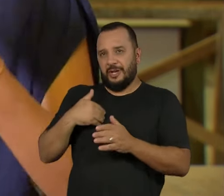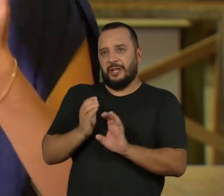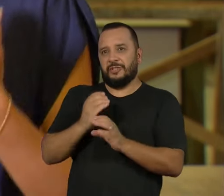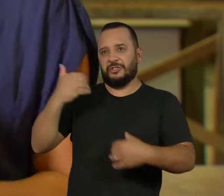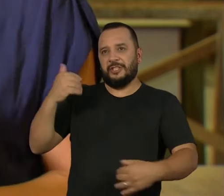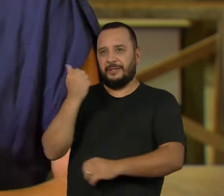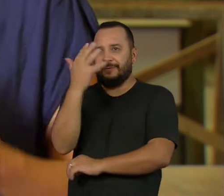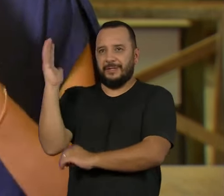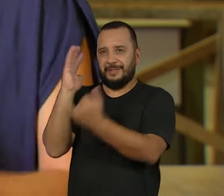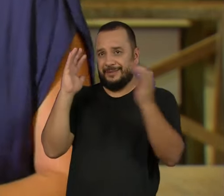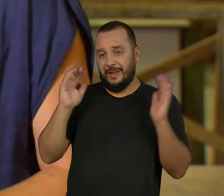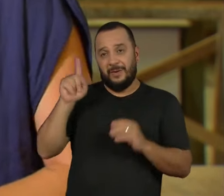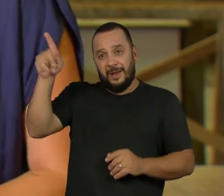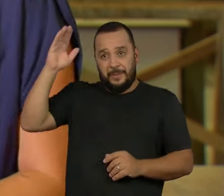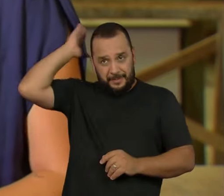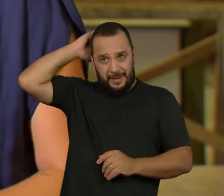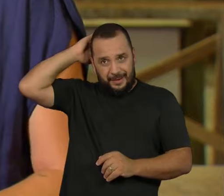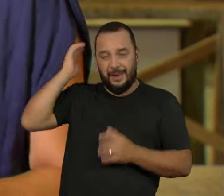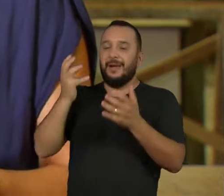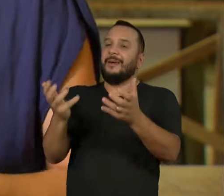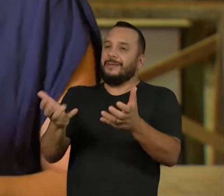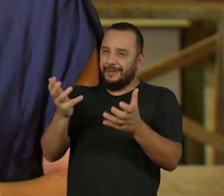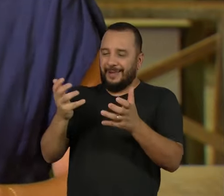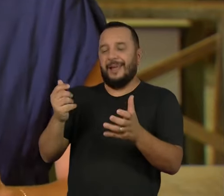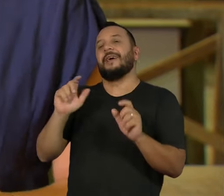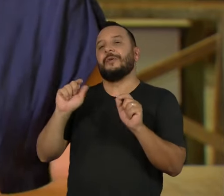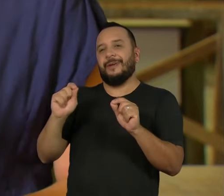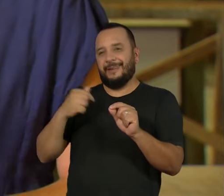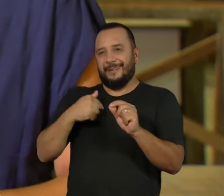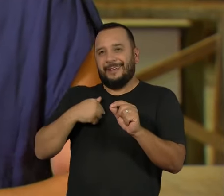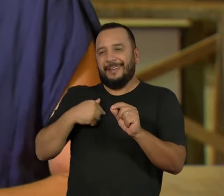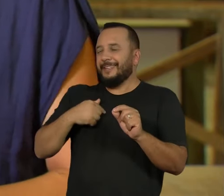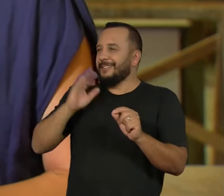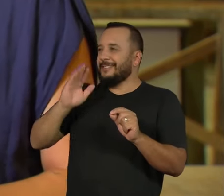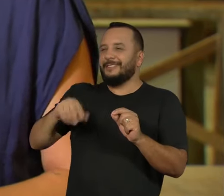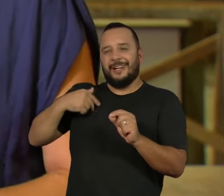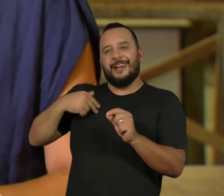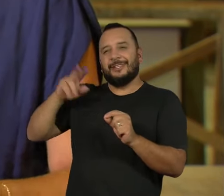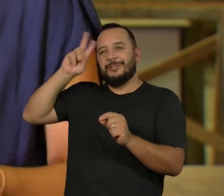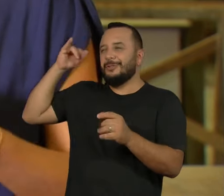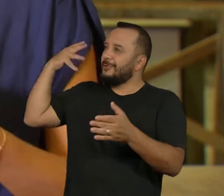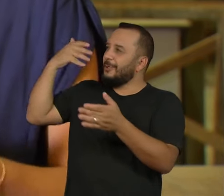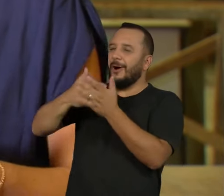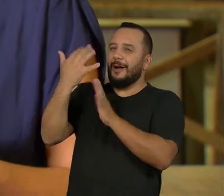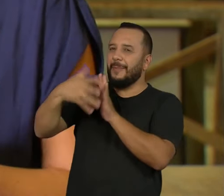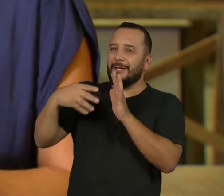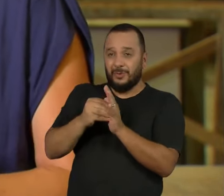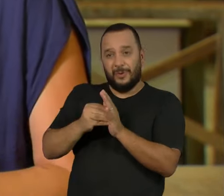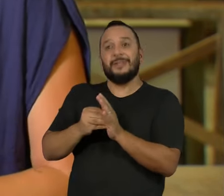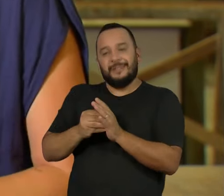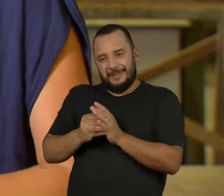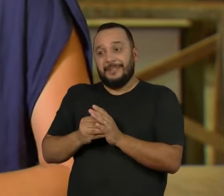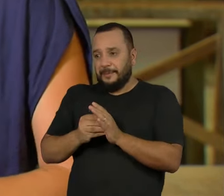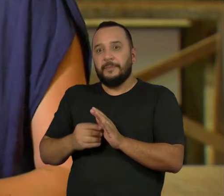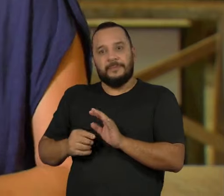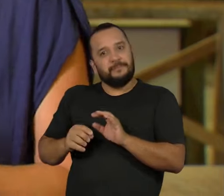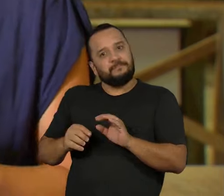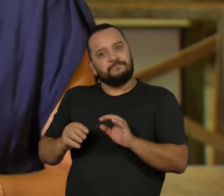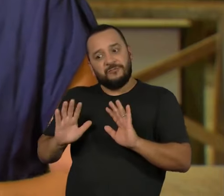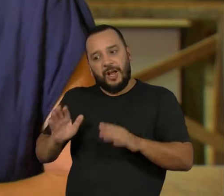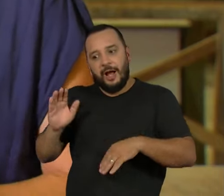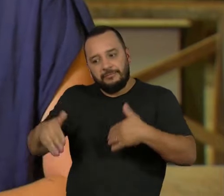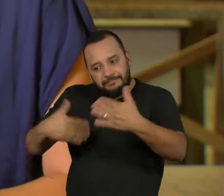minhas raízes amazônicas para dentro da Exalc. Então poder trabalhar com esse material, agregando valor para